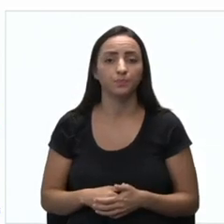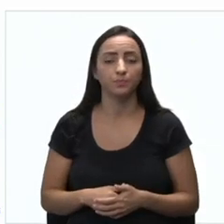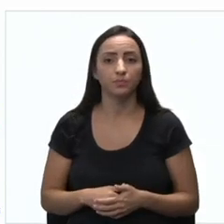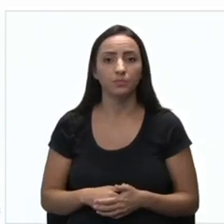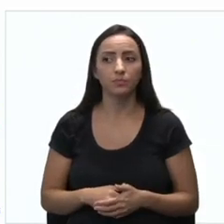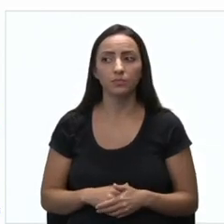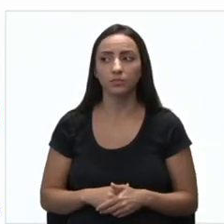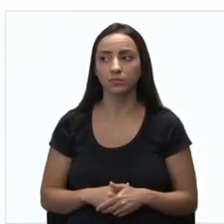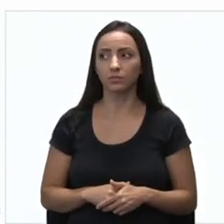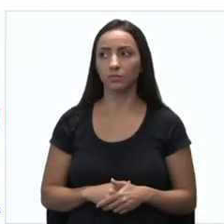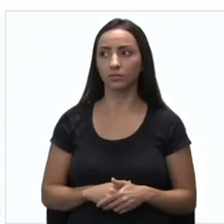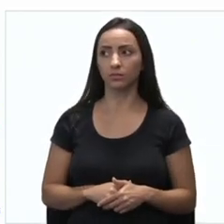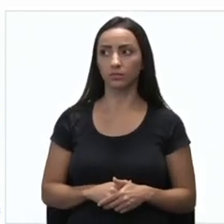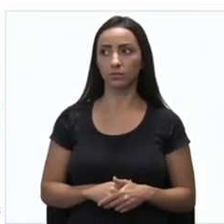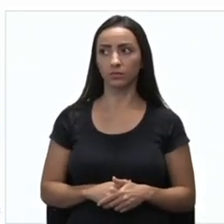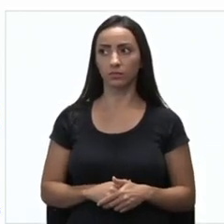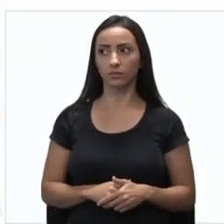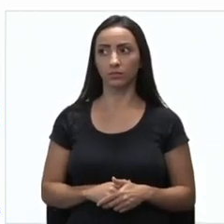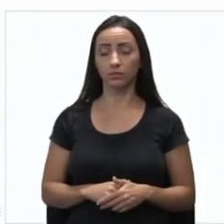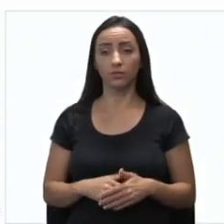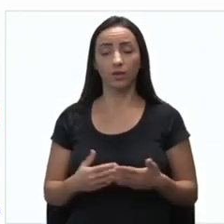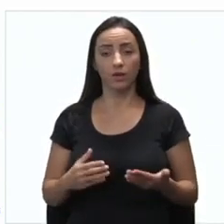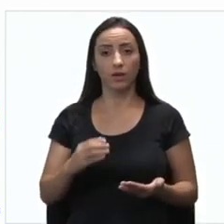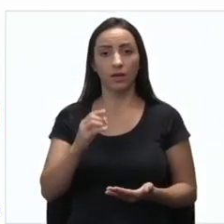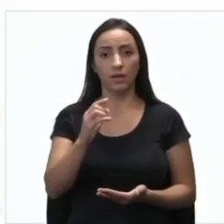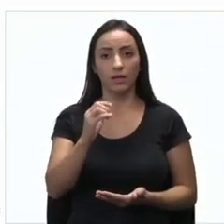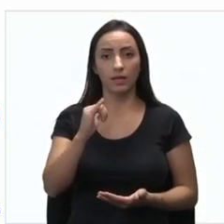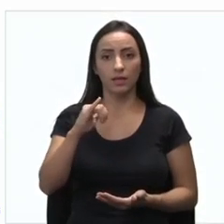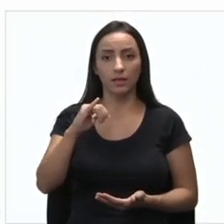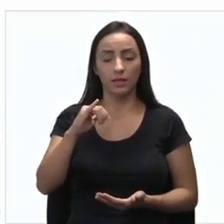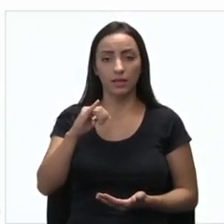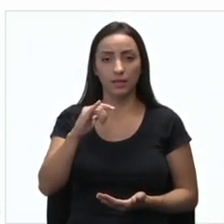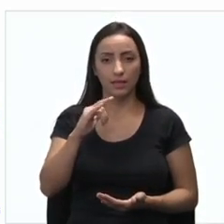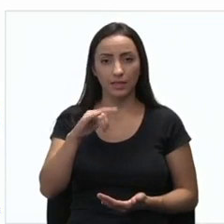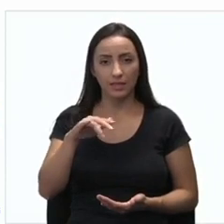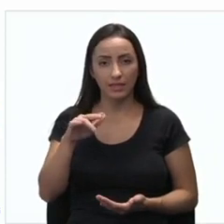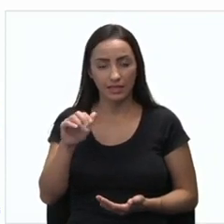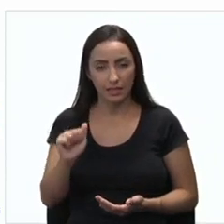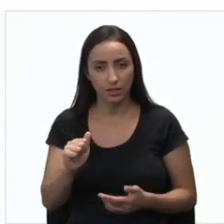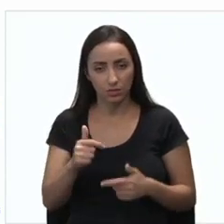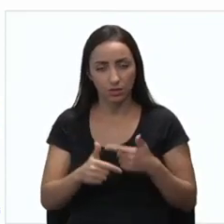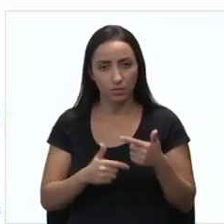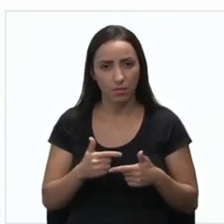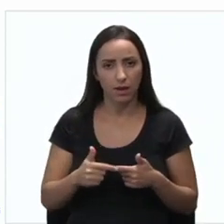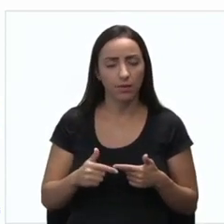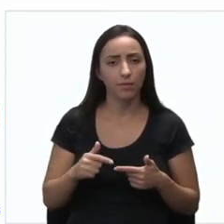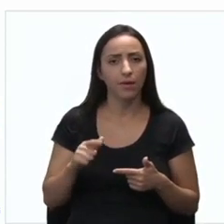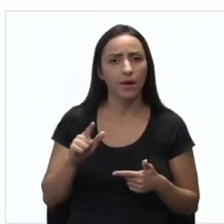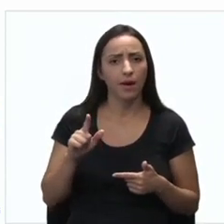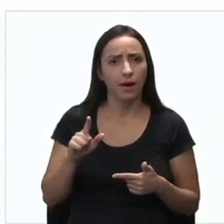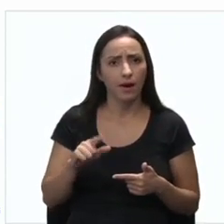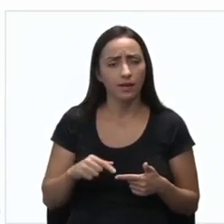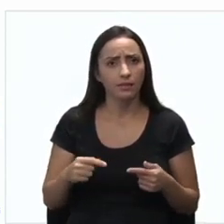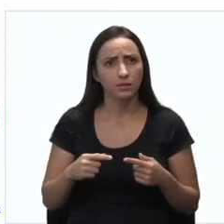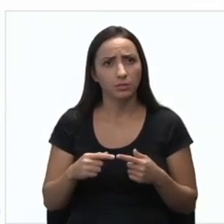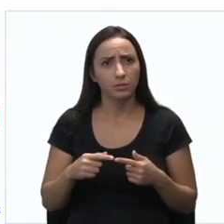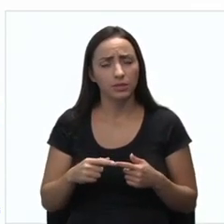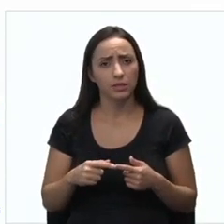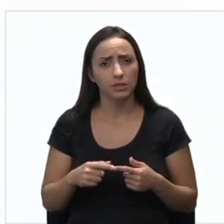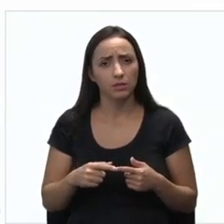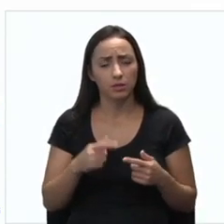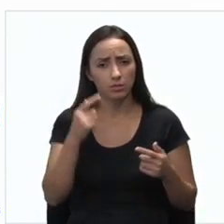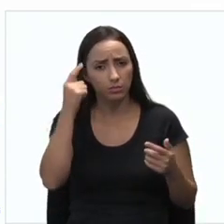né? Então, a clínica do trabalho é uma das linhas teóricas da psicologia organizacional e